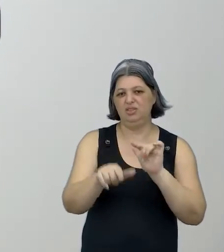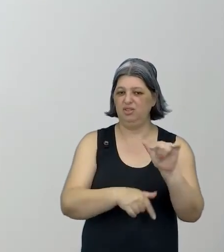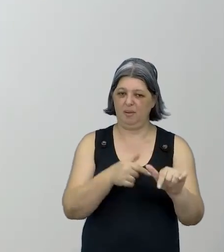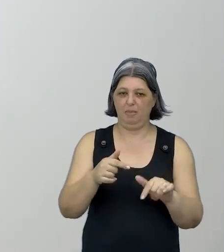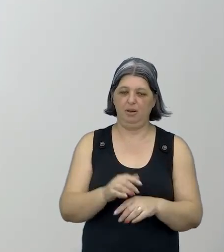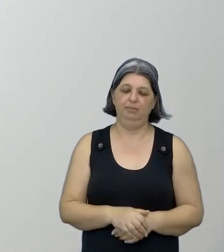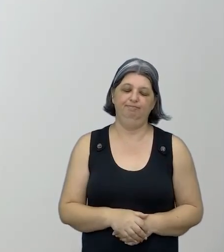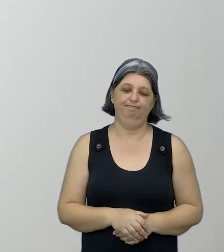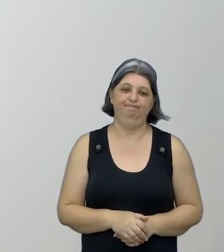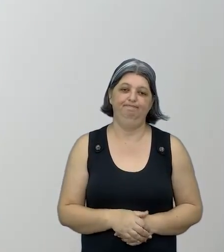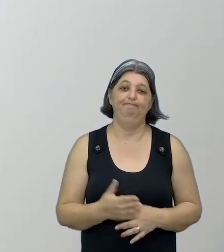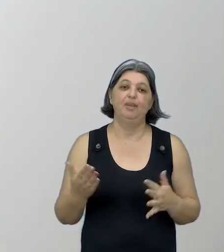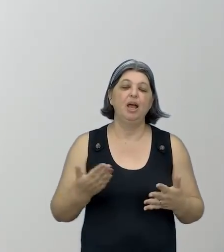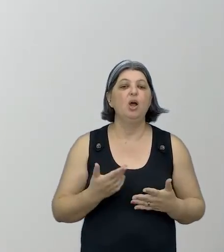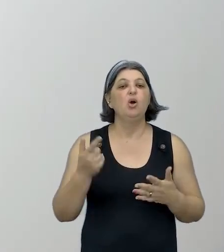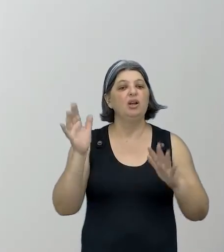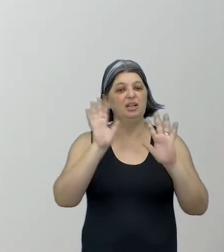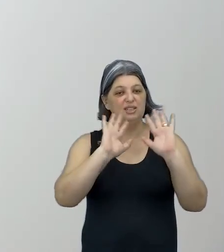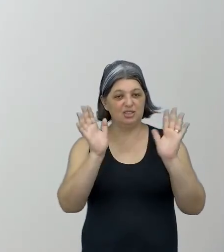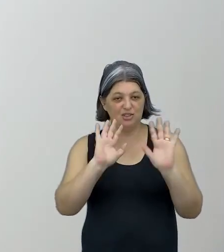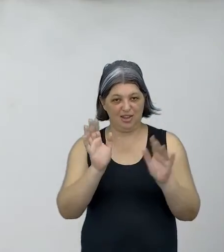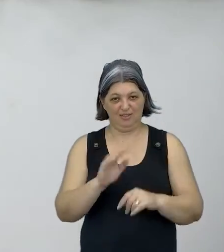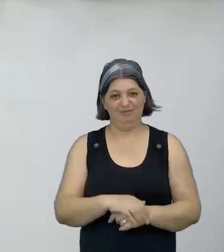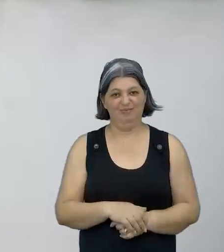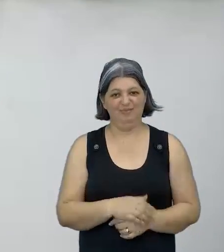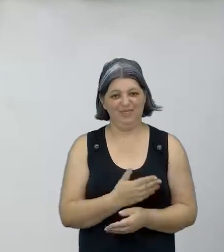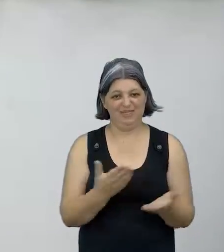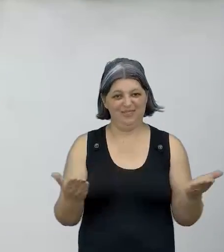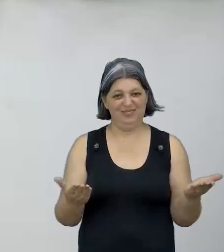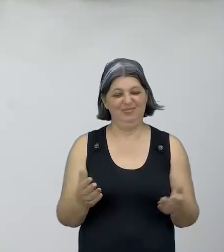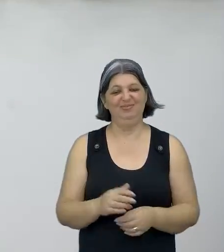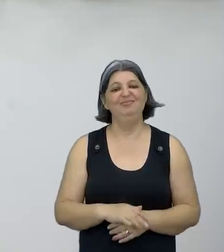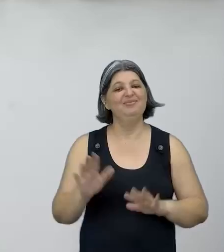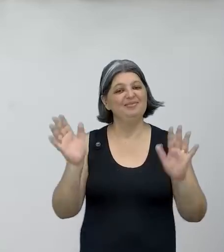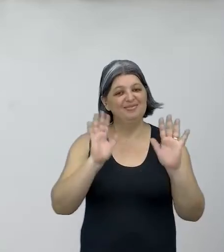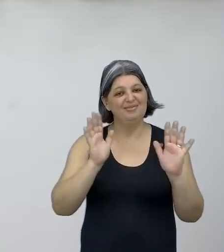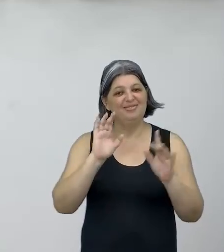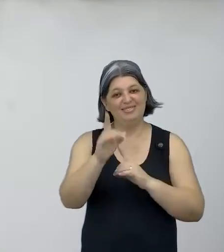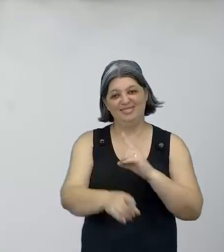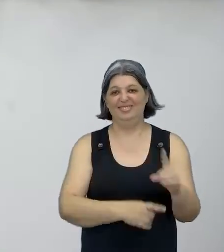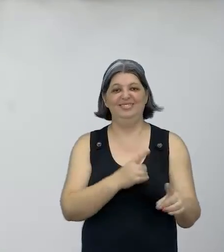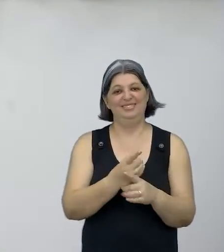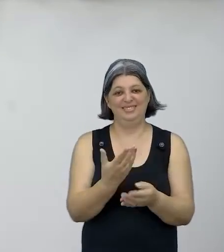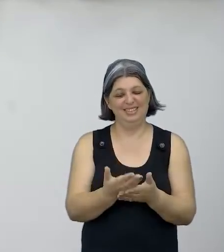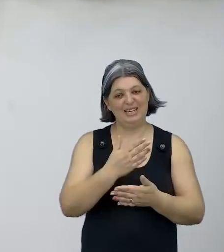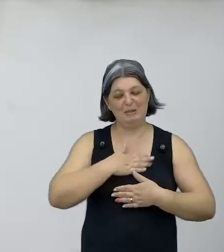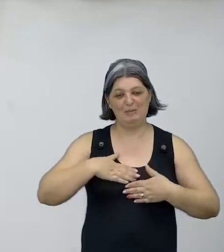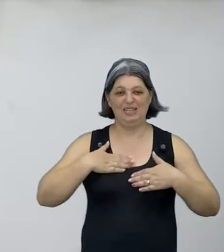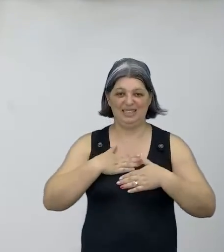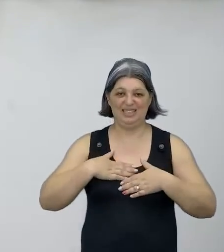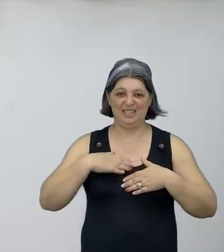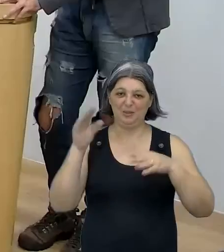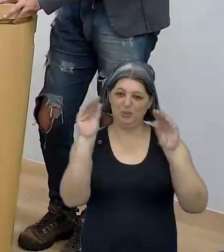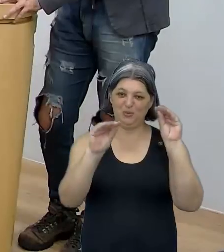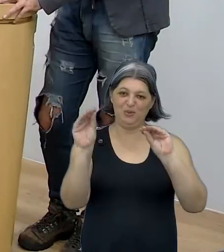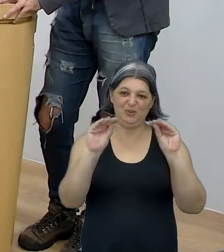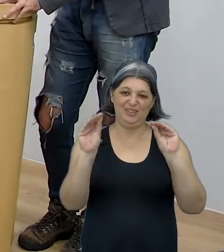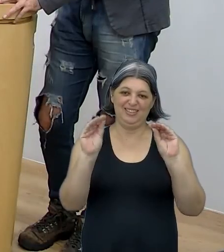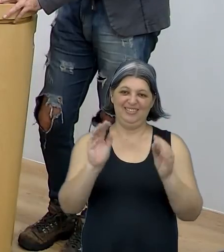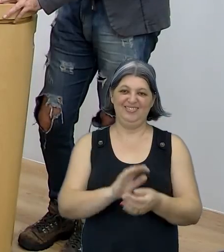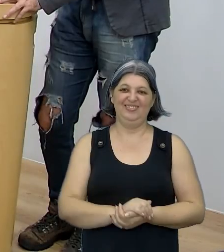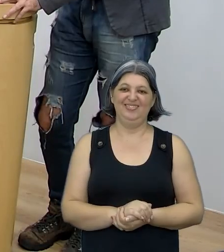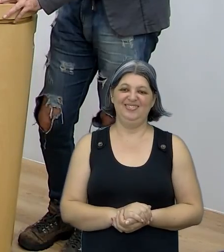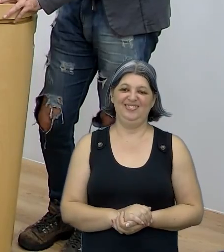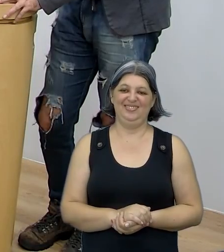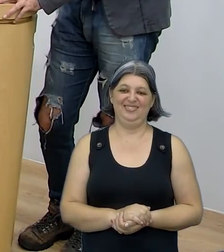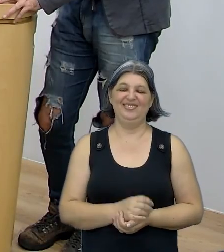diz tchau pra galera, que manda seu salve. Até mais, até a próxima aula, foi um prazer. Um beijo a todos.